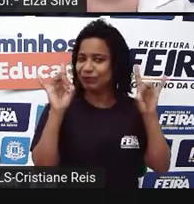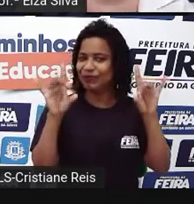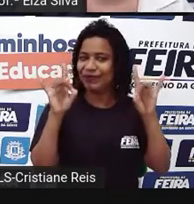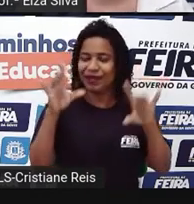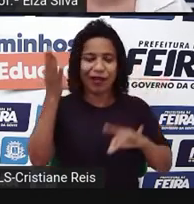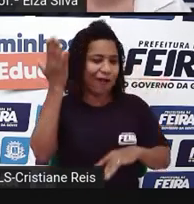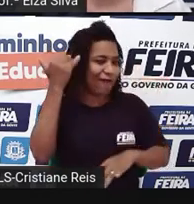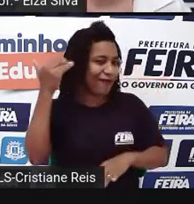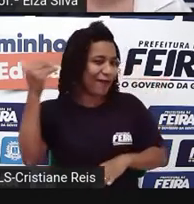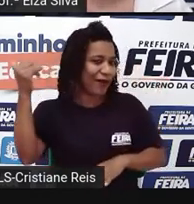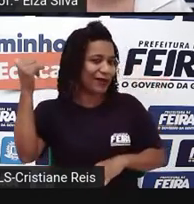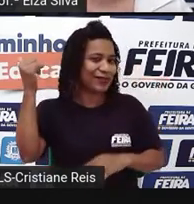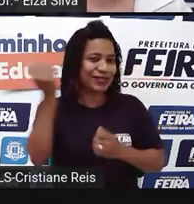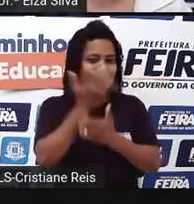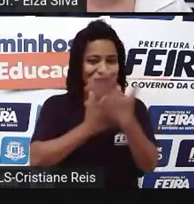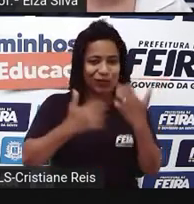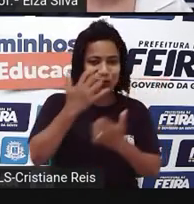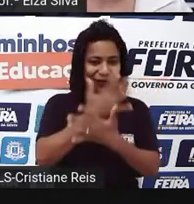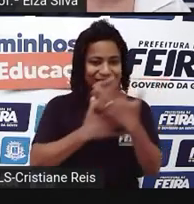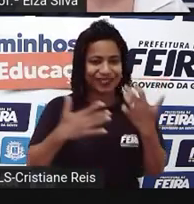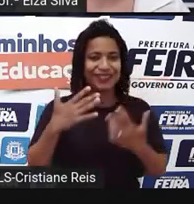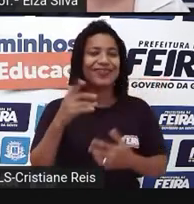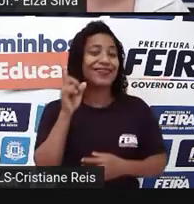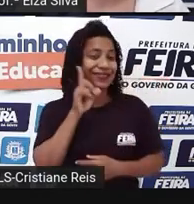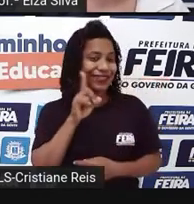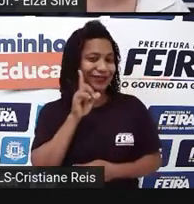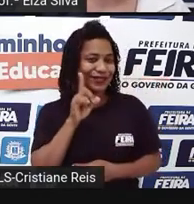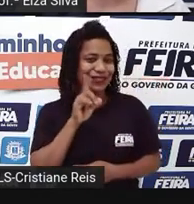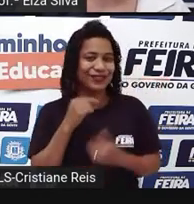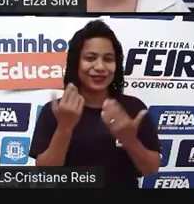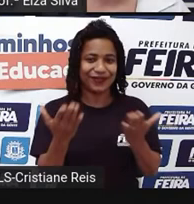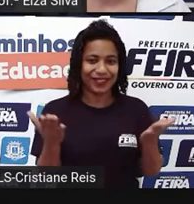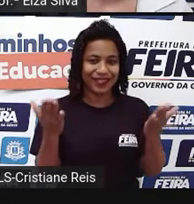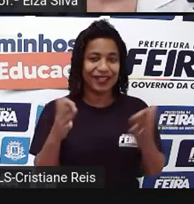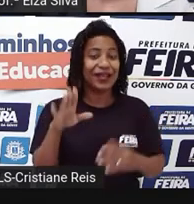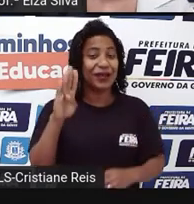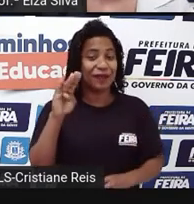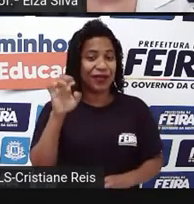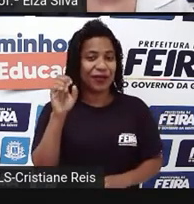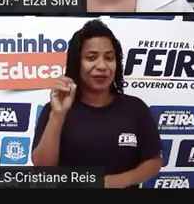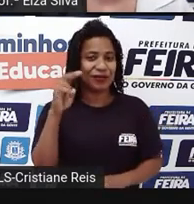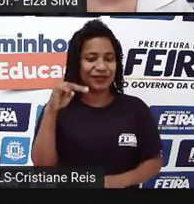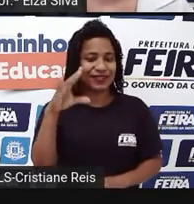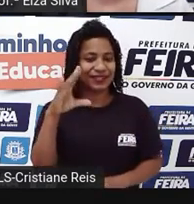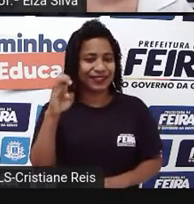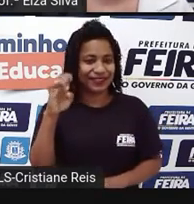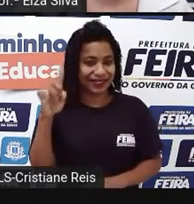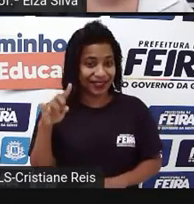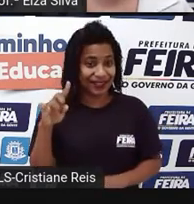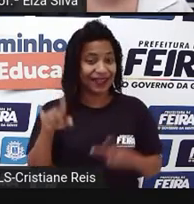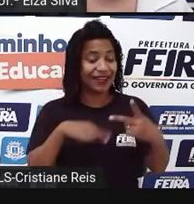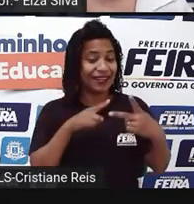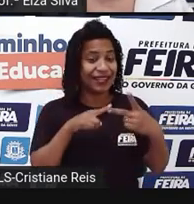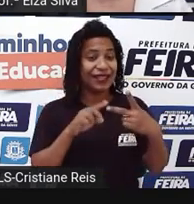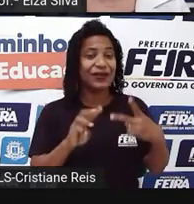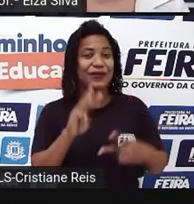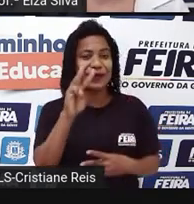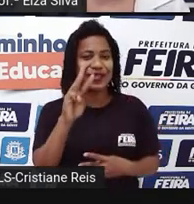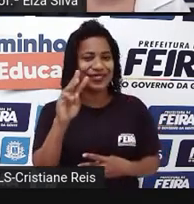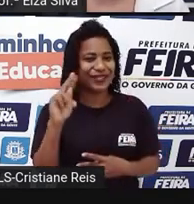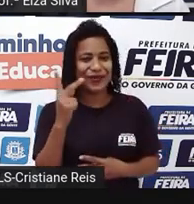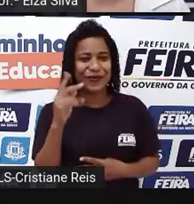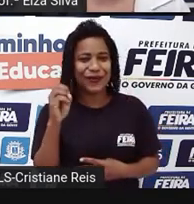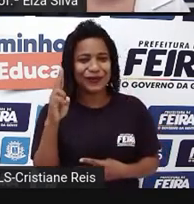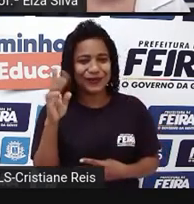música americana: Beyoncé and Whitney Houston. Beyoncé and Whitney Houston are